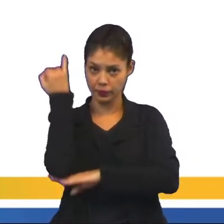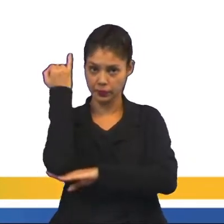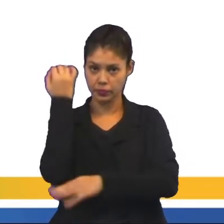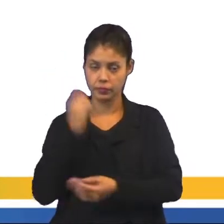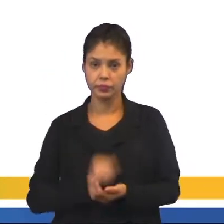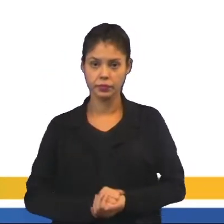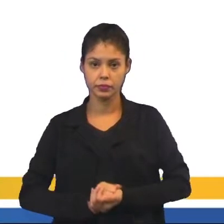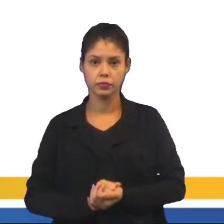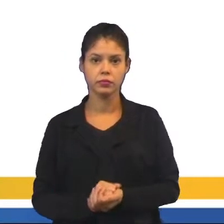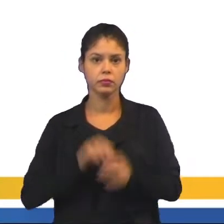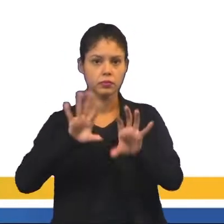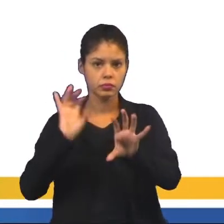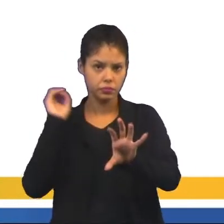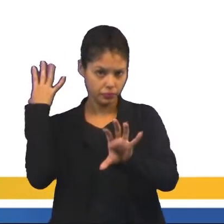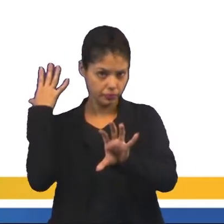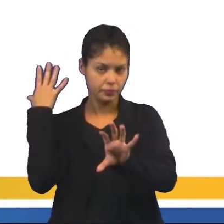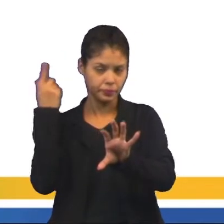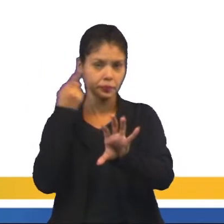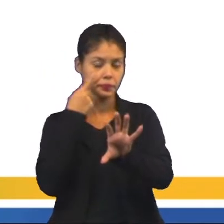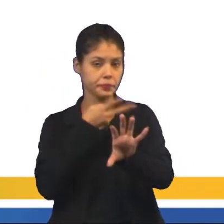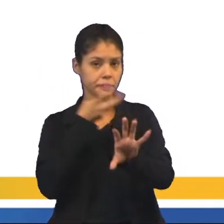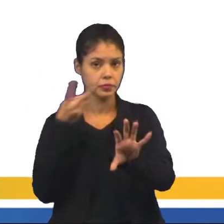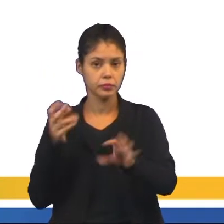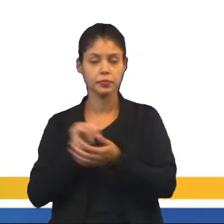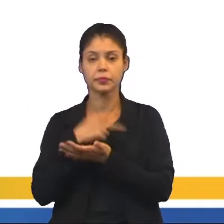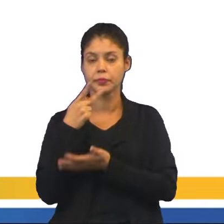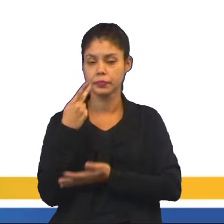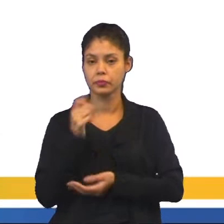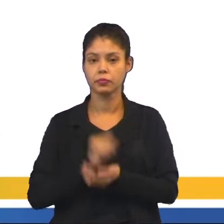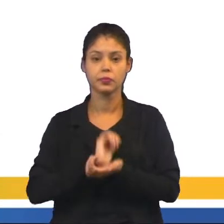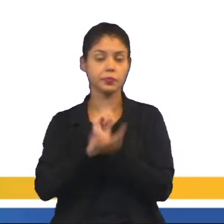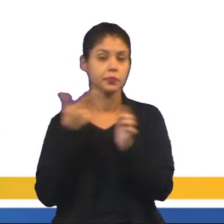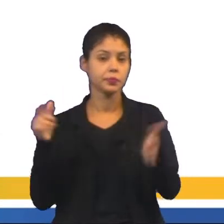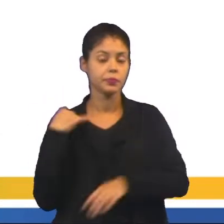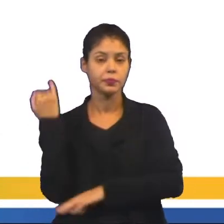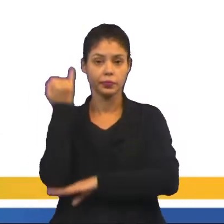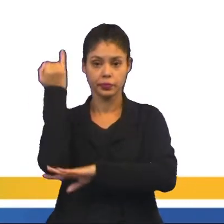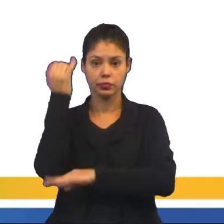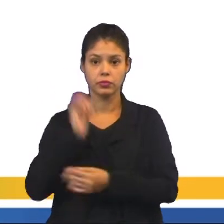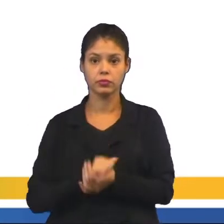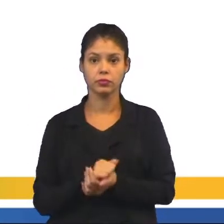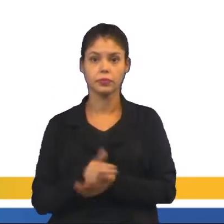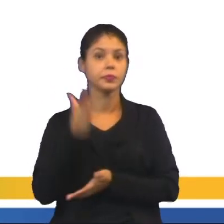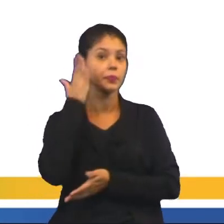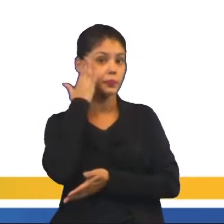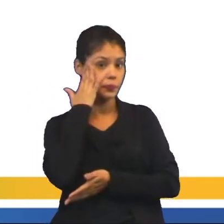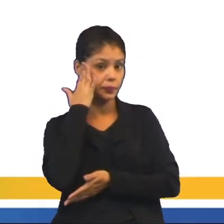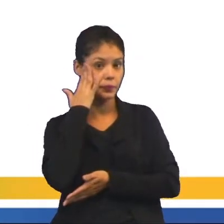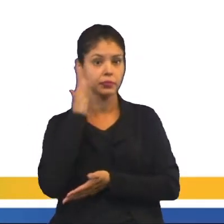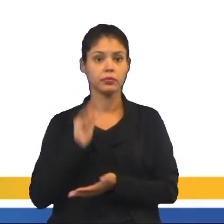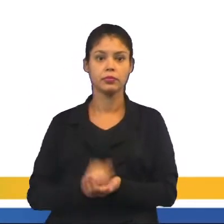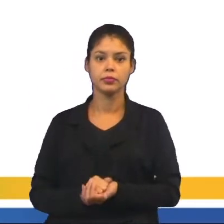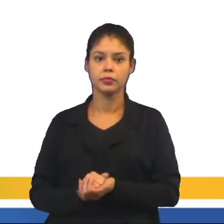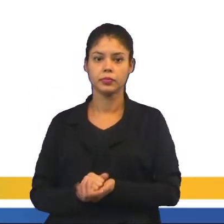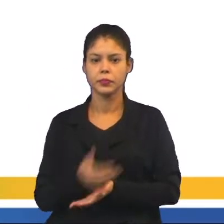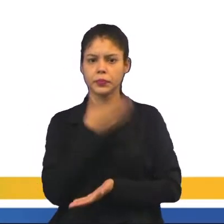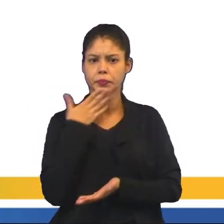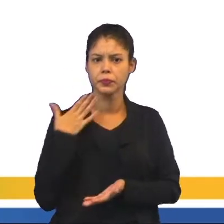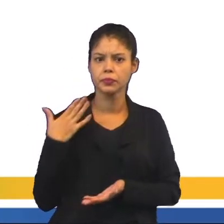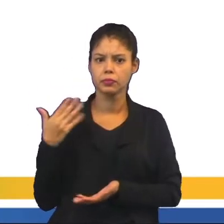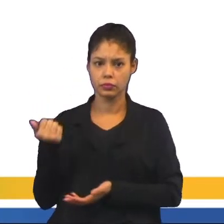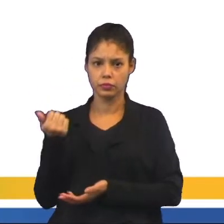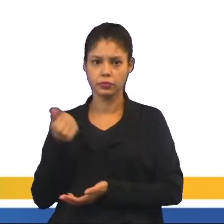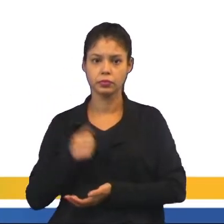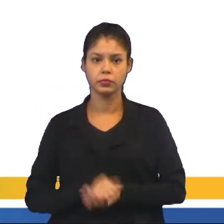importância, tá? Nesse caso aí, ele observa bem que ele vai falar, é de grande importância compreender e ser